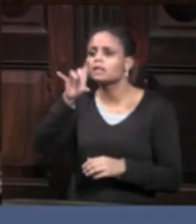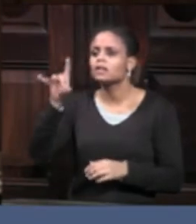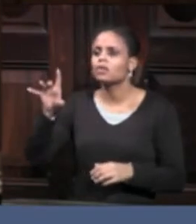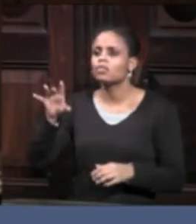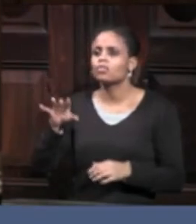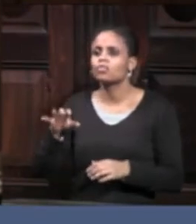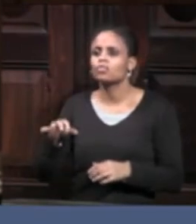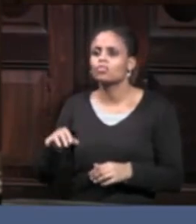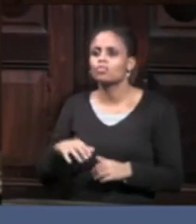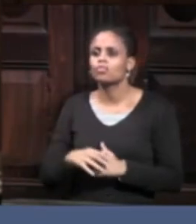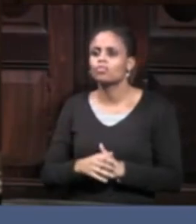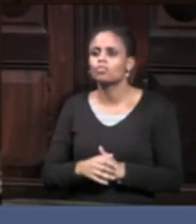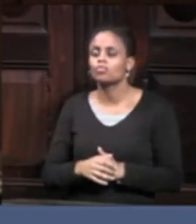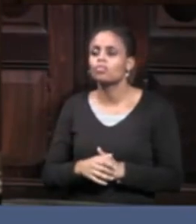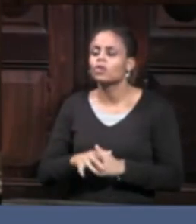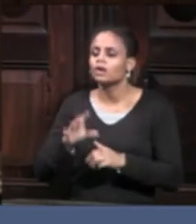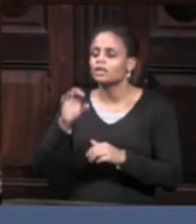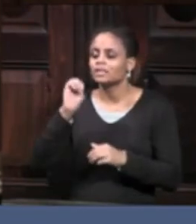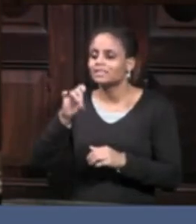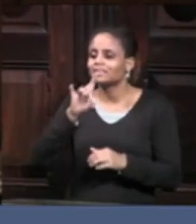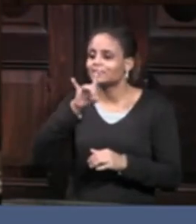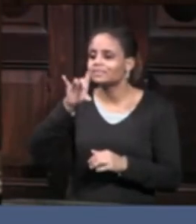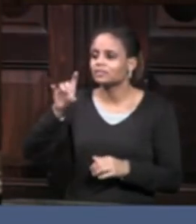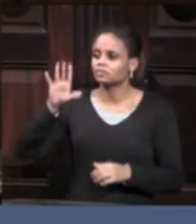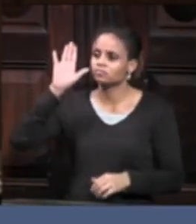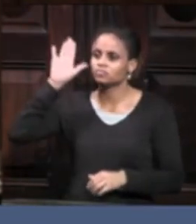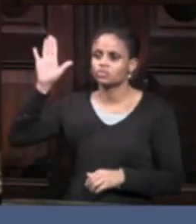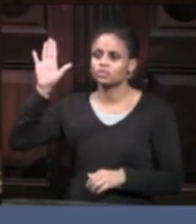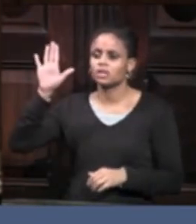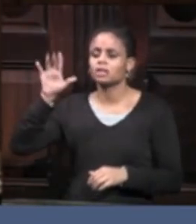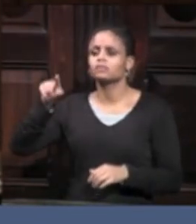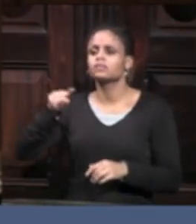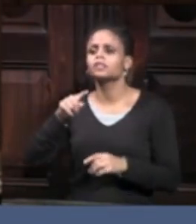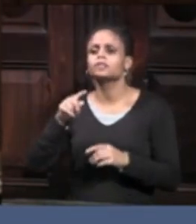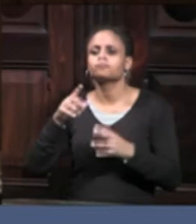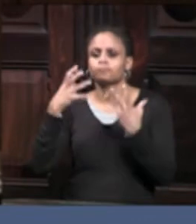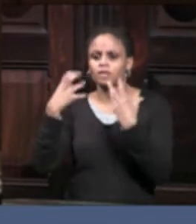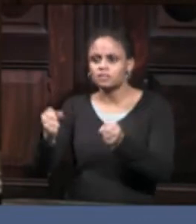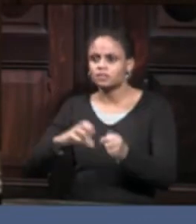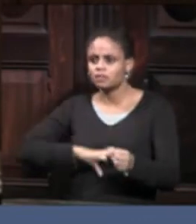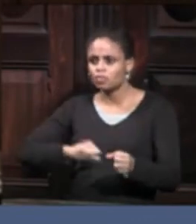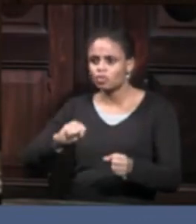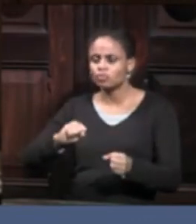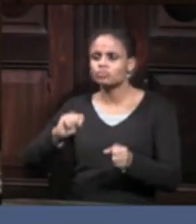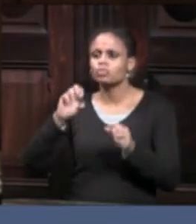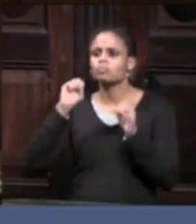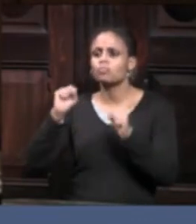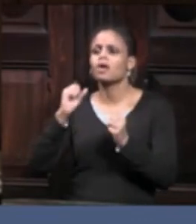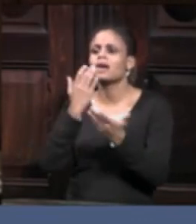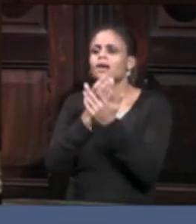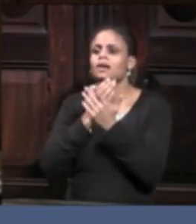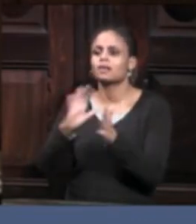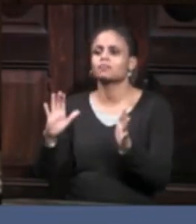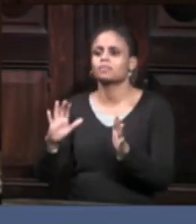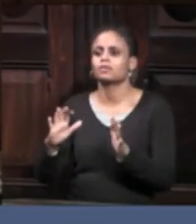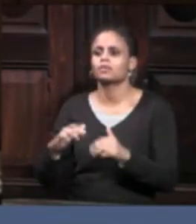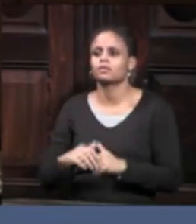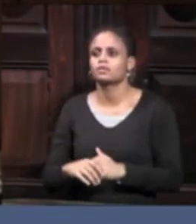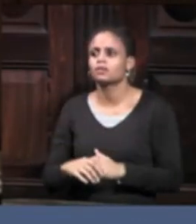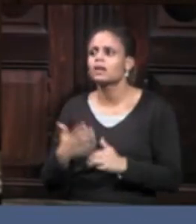sejam abolidos os candidatos que defendam a morte. Eu conclamo essa nação a